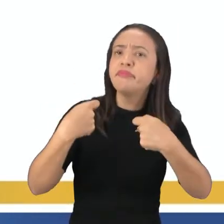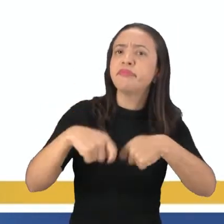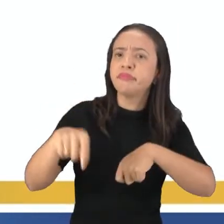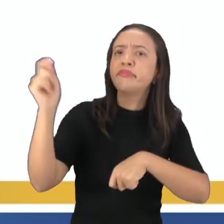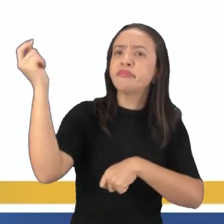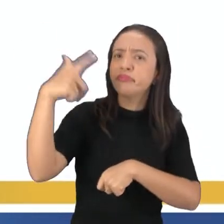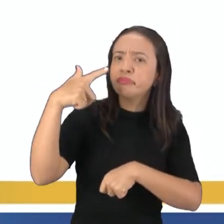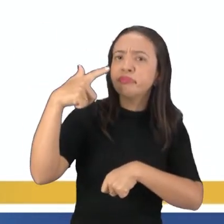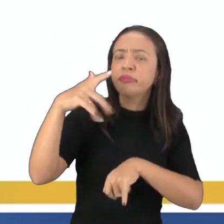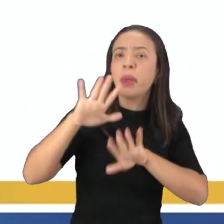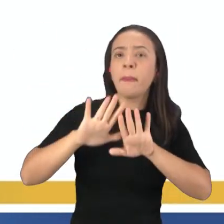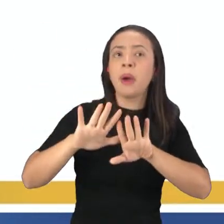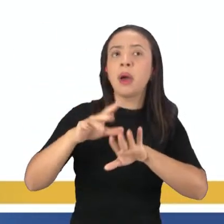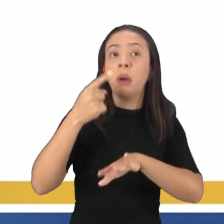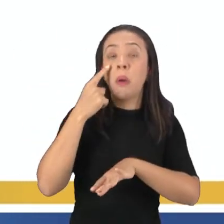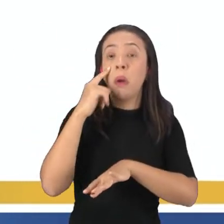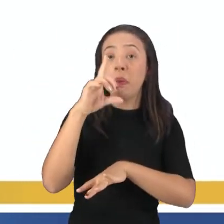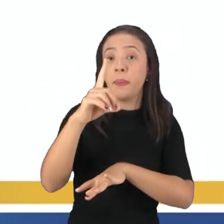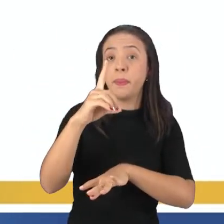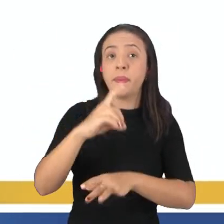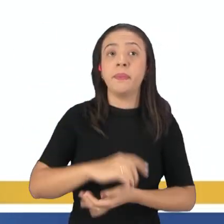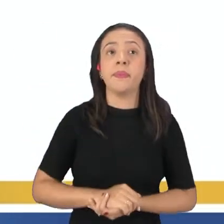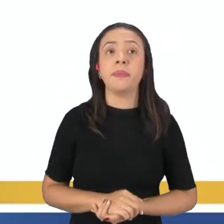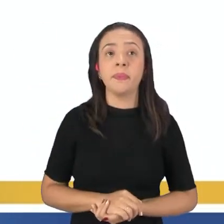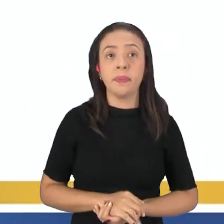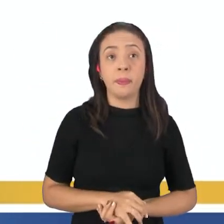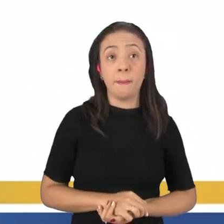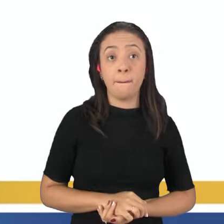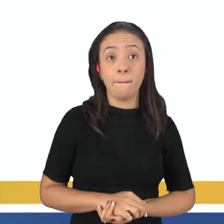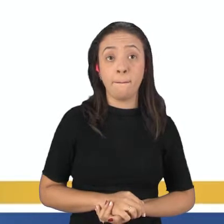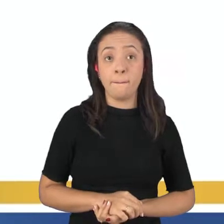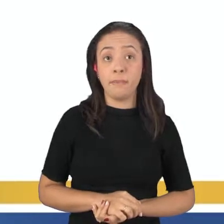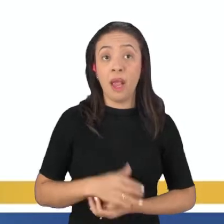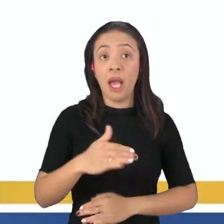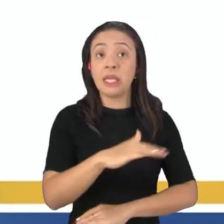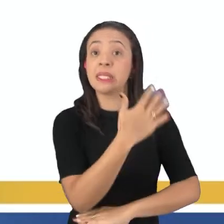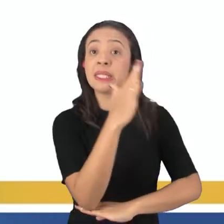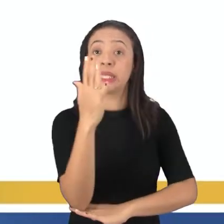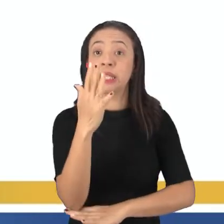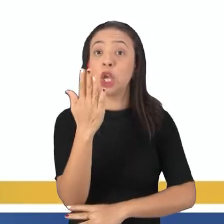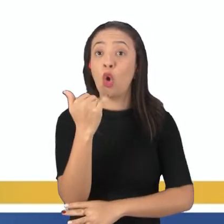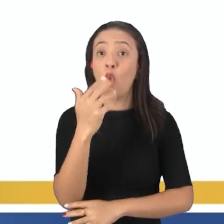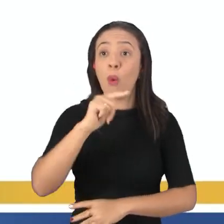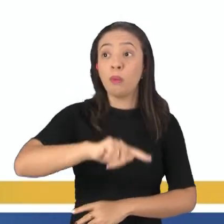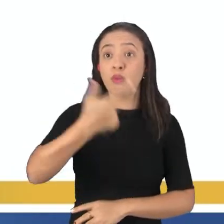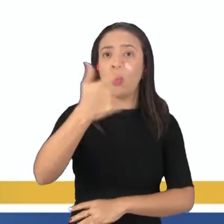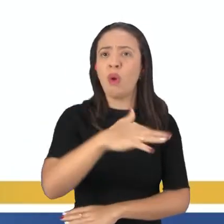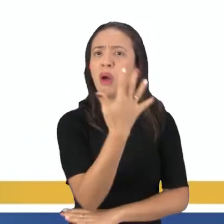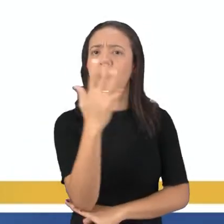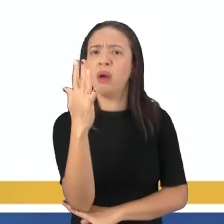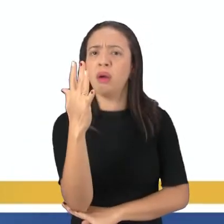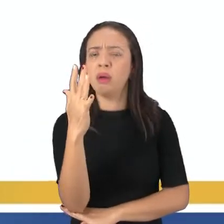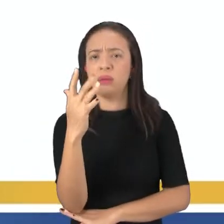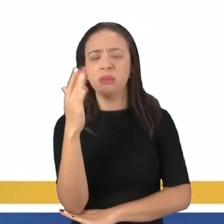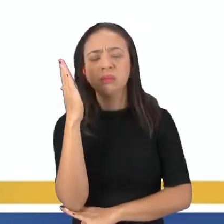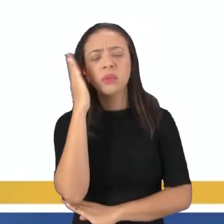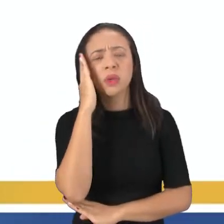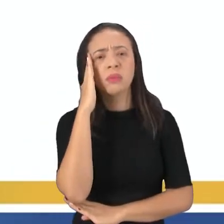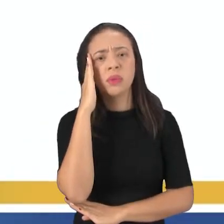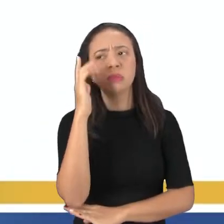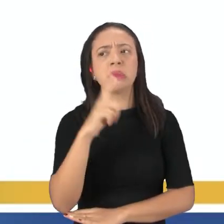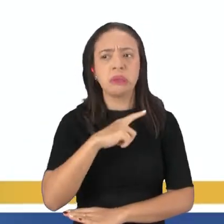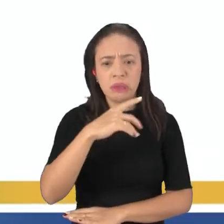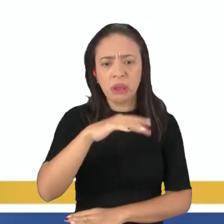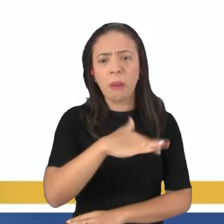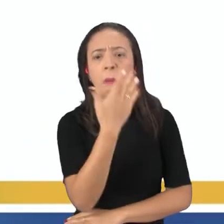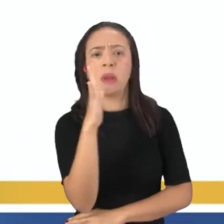Realmente eles precisam. Mas vamos lá para a letra D. As plantas comem outras plantas. Nós sabemos